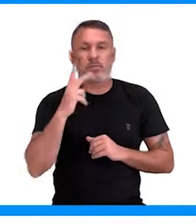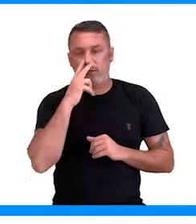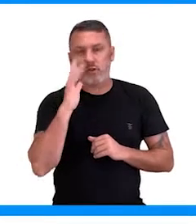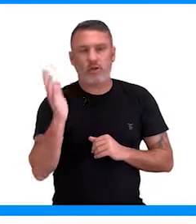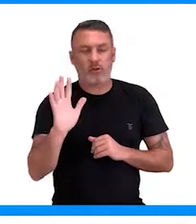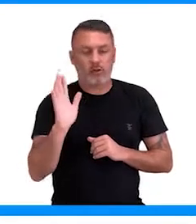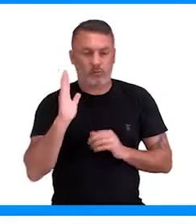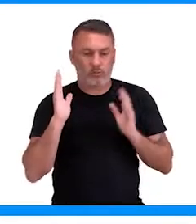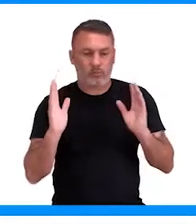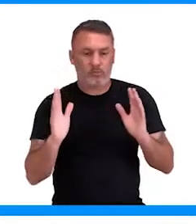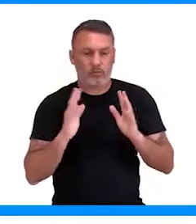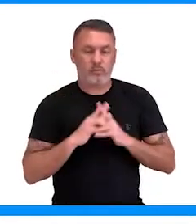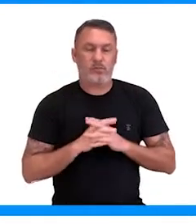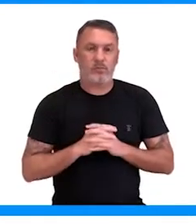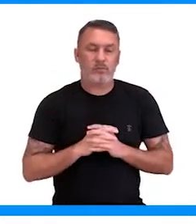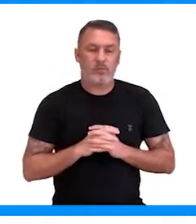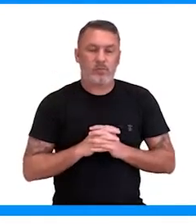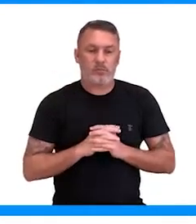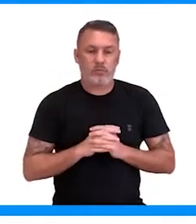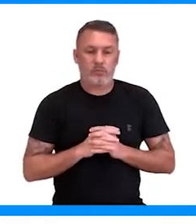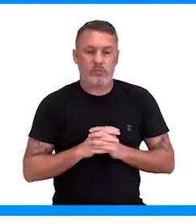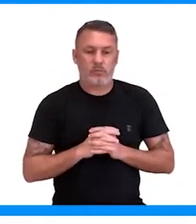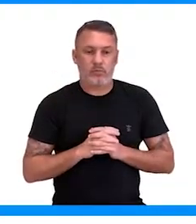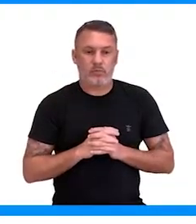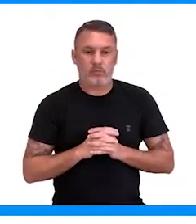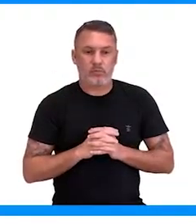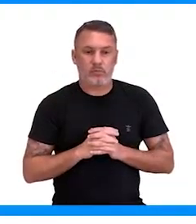está acenando.